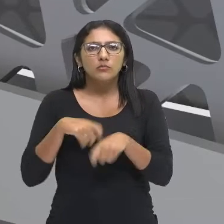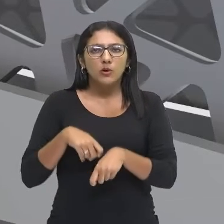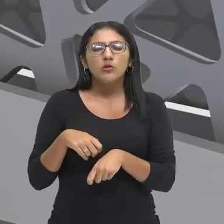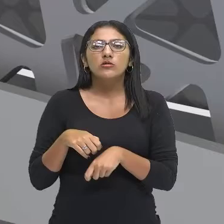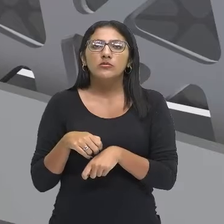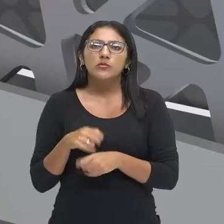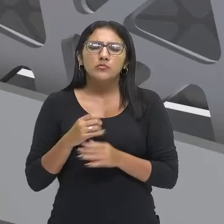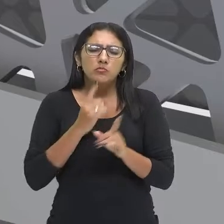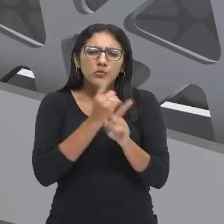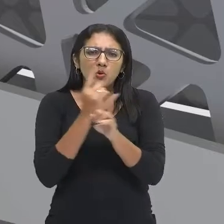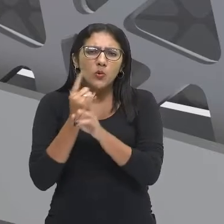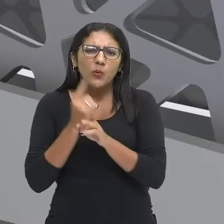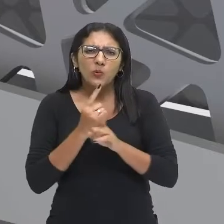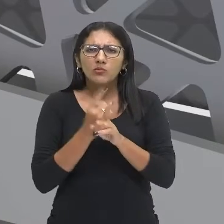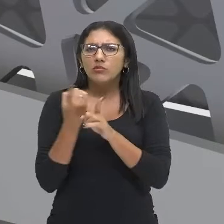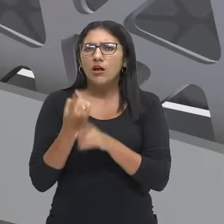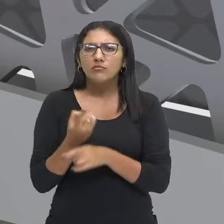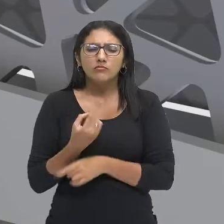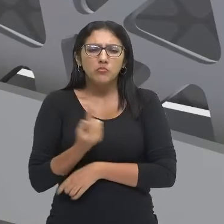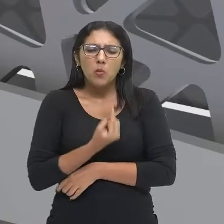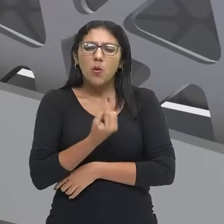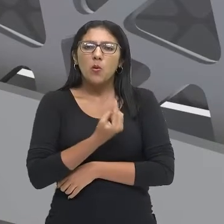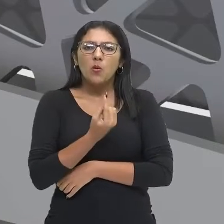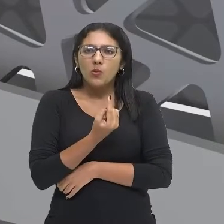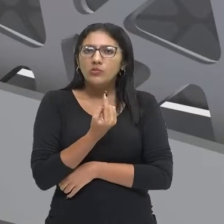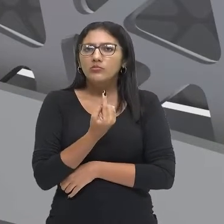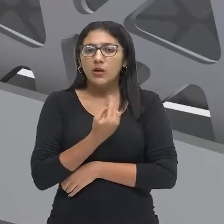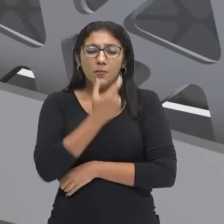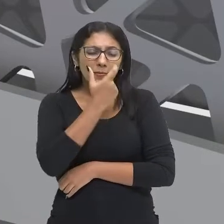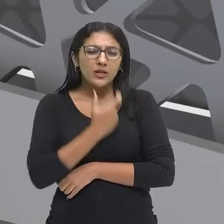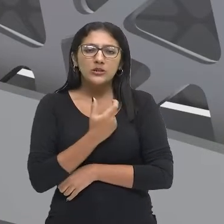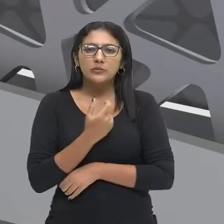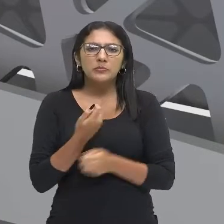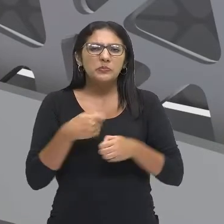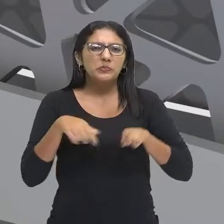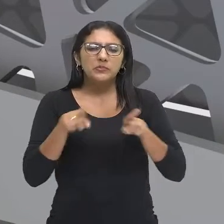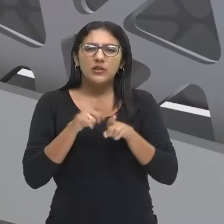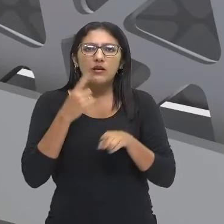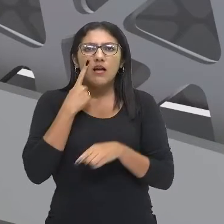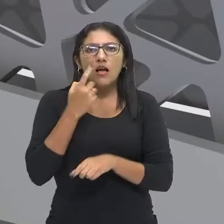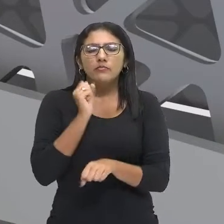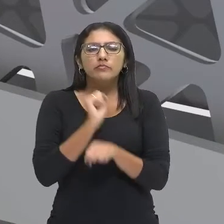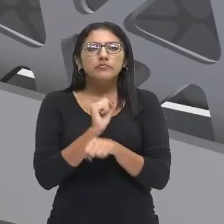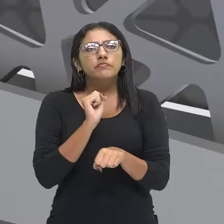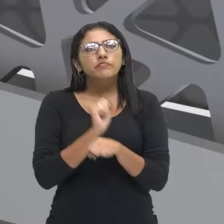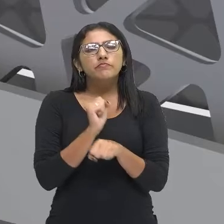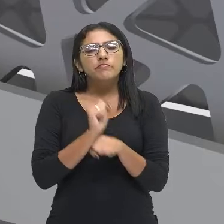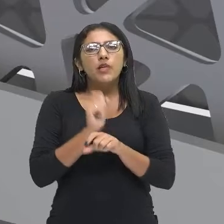uma maneira mais independente. O telespectador não precisa mais ficar esperando o